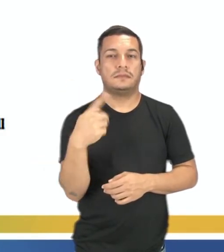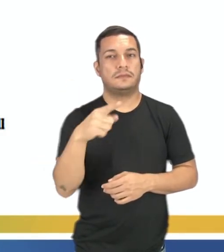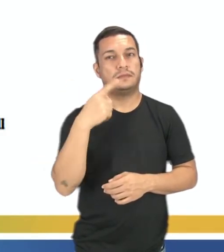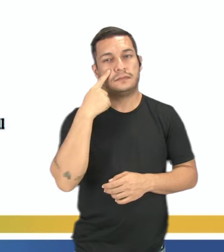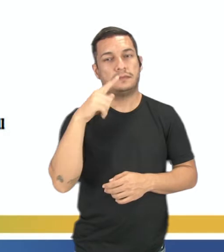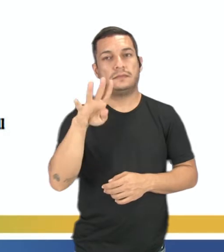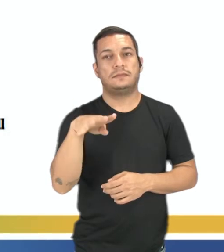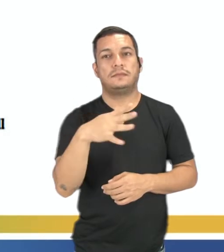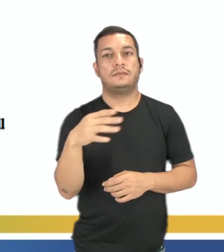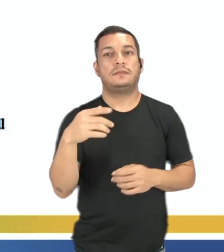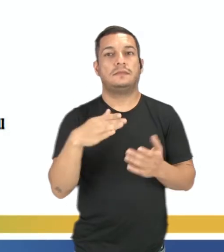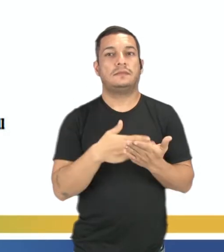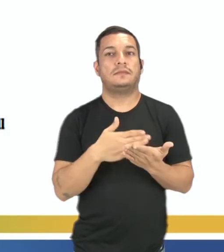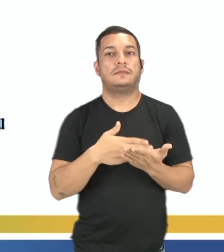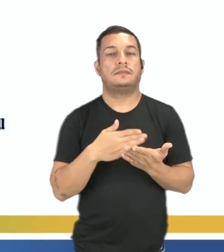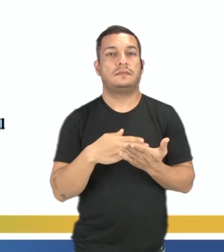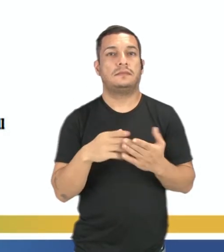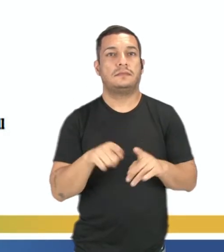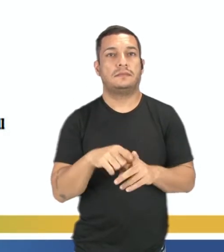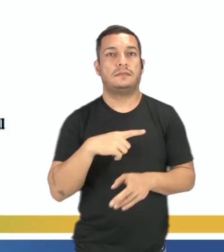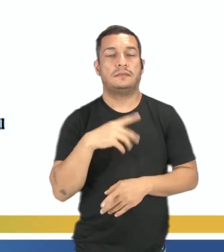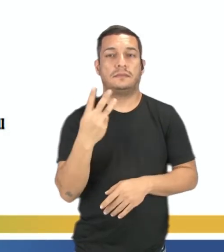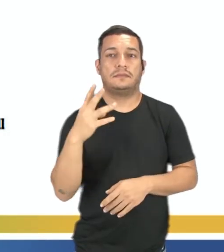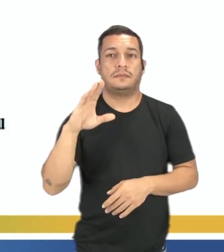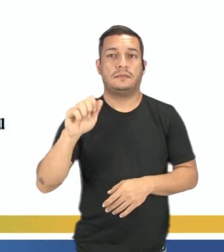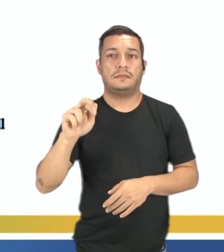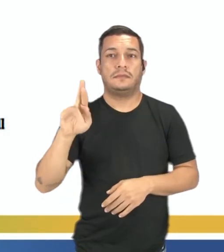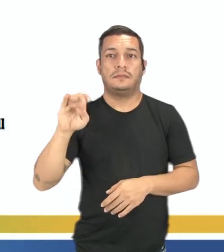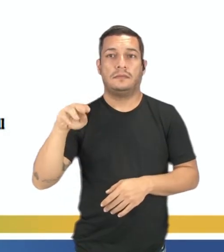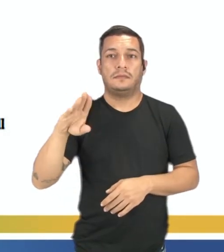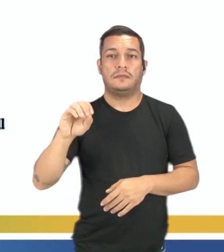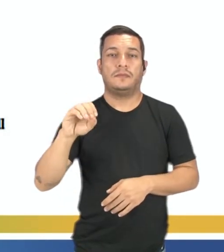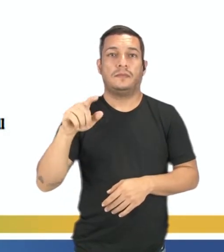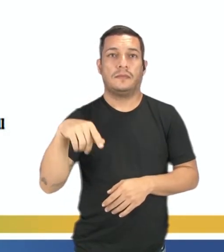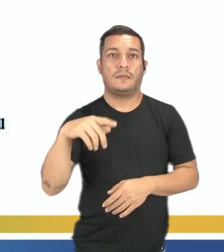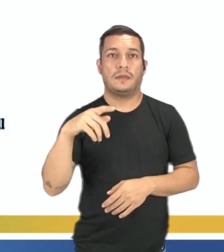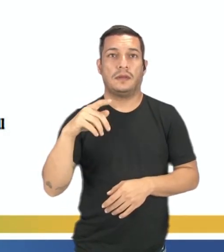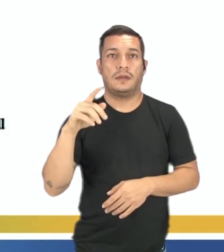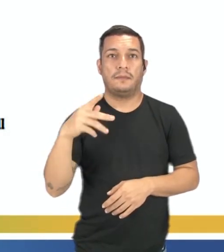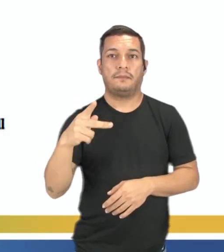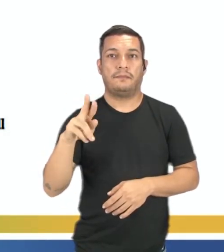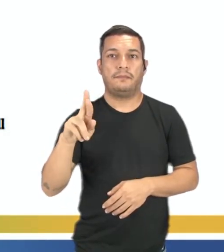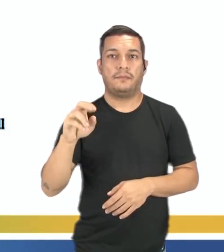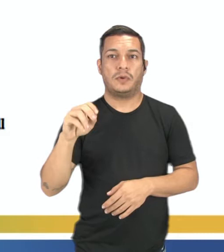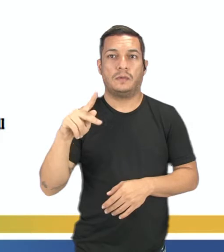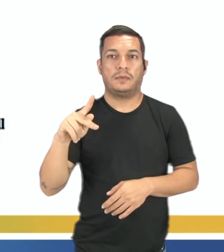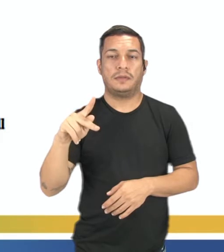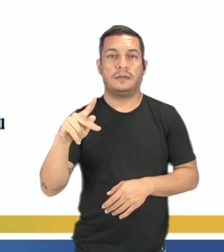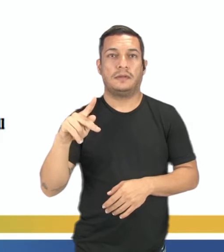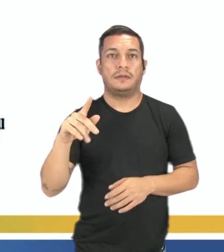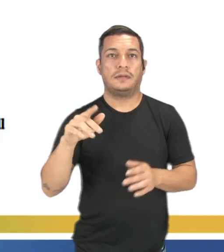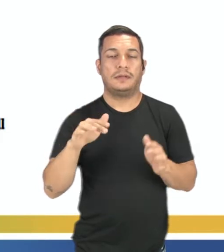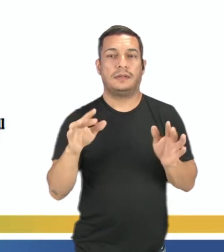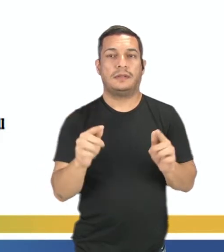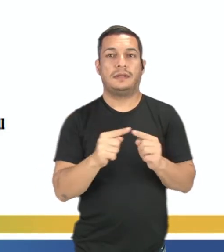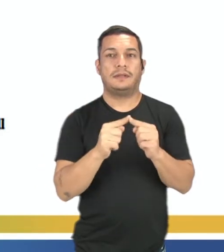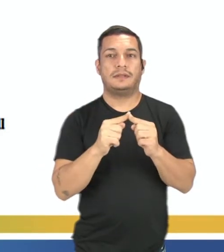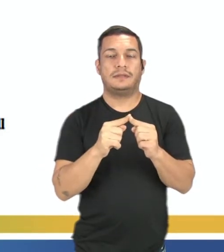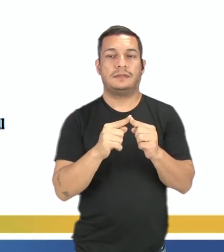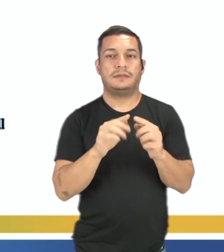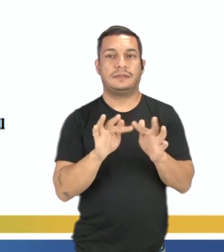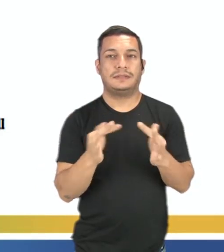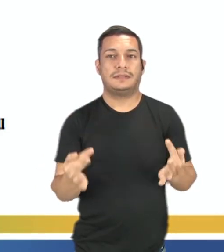vocês vão pegar a tabelinha lá no caderno vai ter três carbonos é o prefixo próprio ligação simples